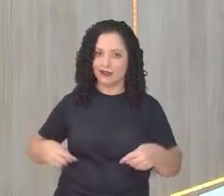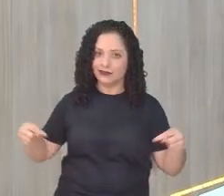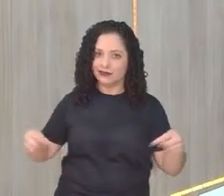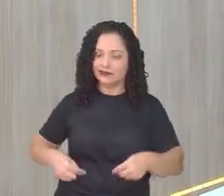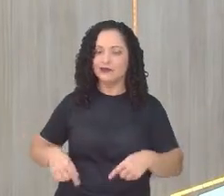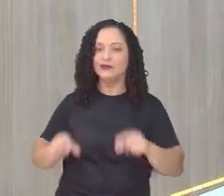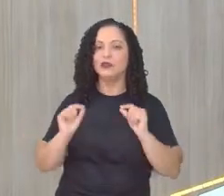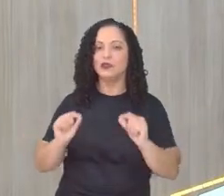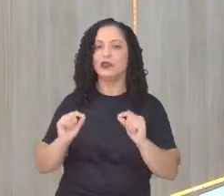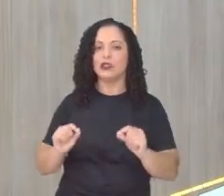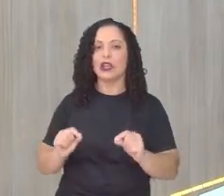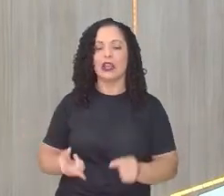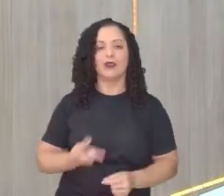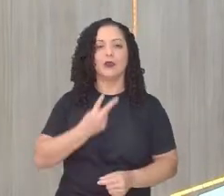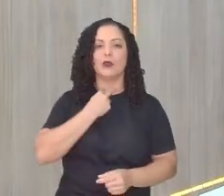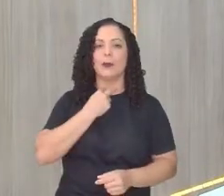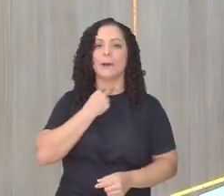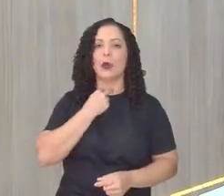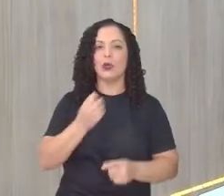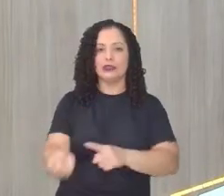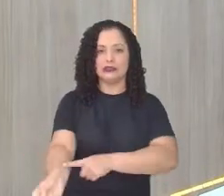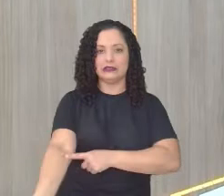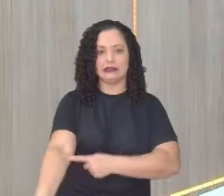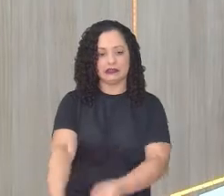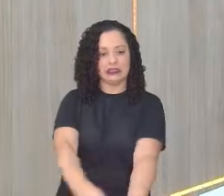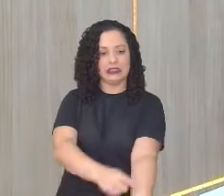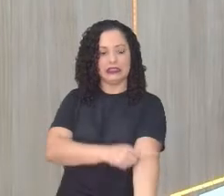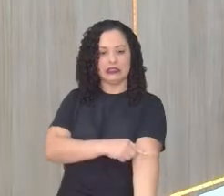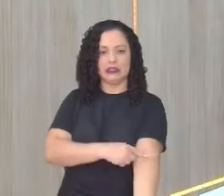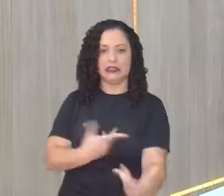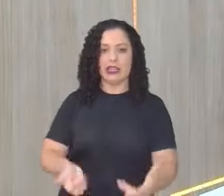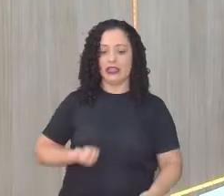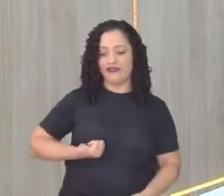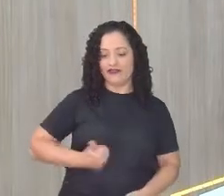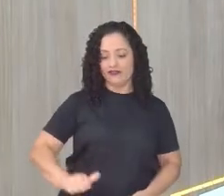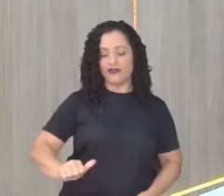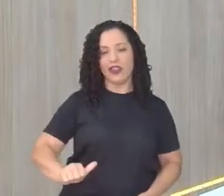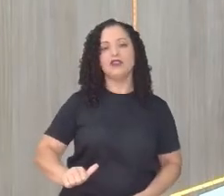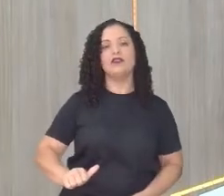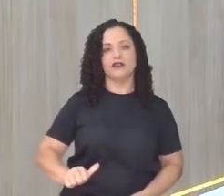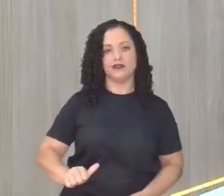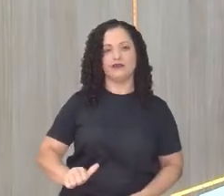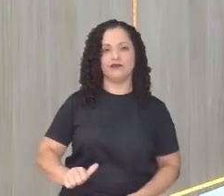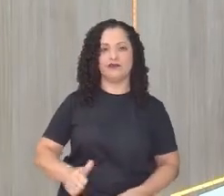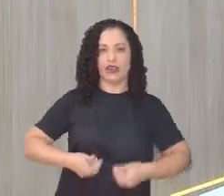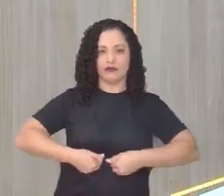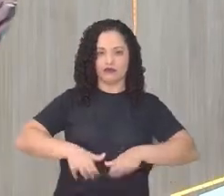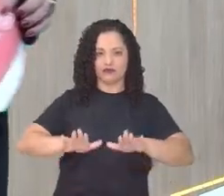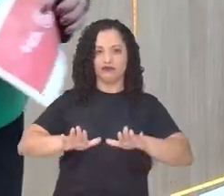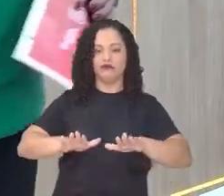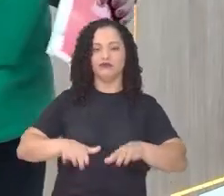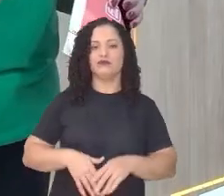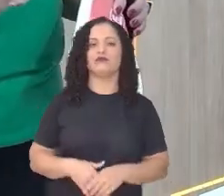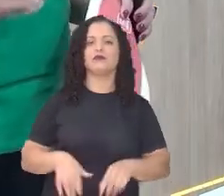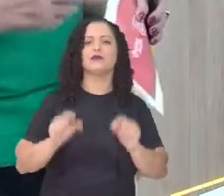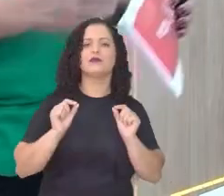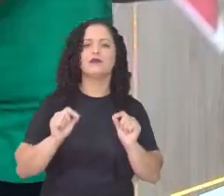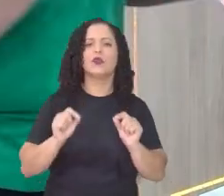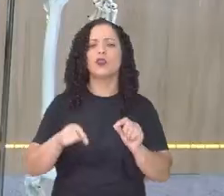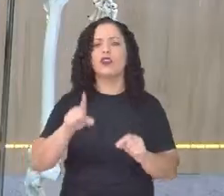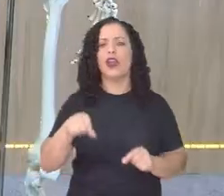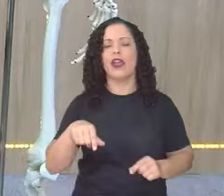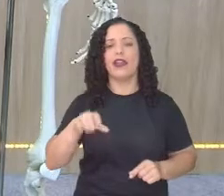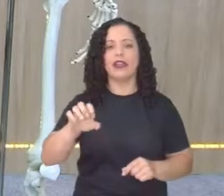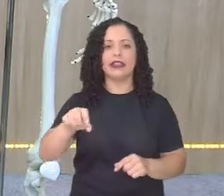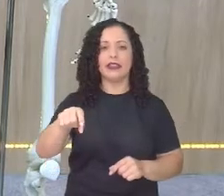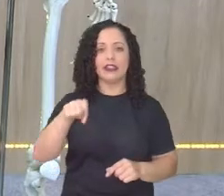com um tamanho que não dá para chegar na corrente sanguínea. Por isso que as fezes não podem ser consideradas excreção. Por que não pode ser considerada excreção? Porque